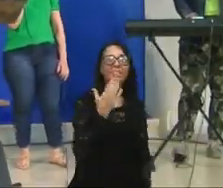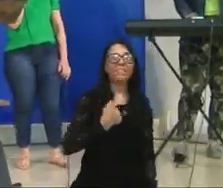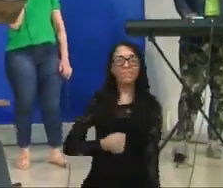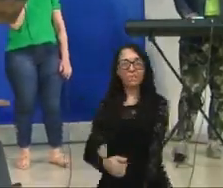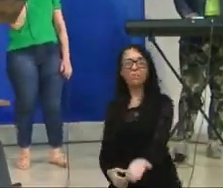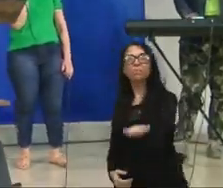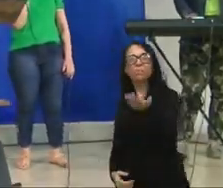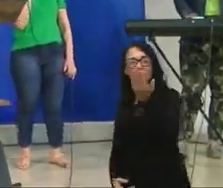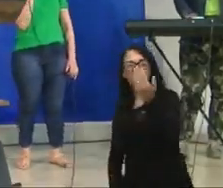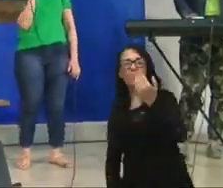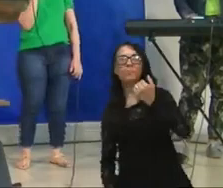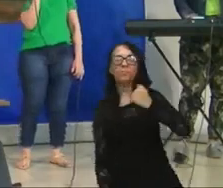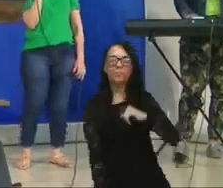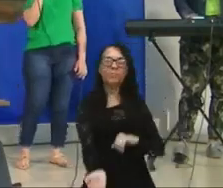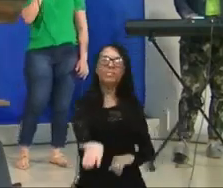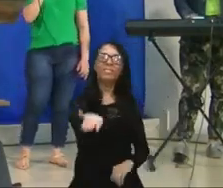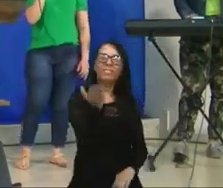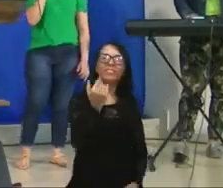Vem